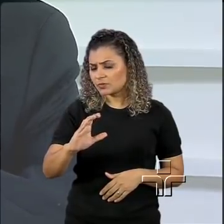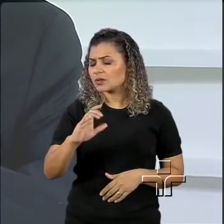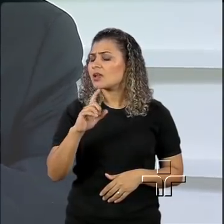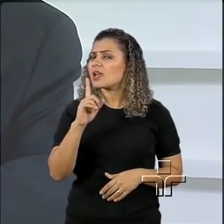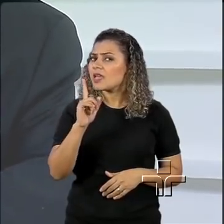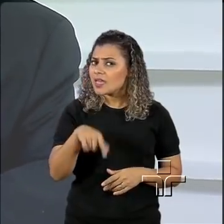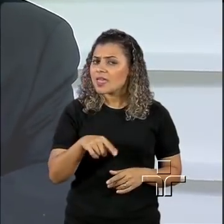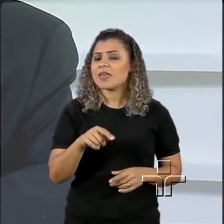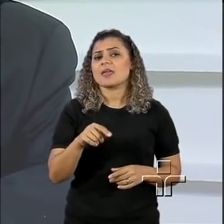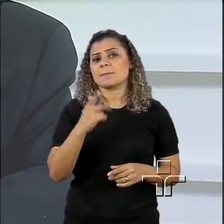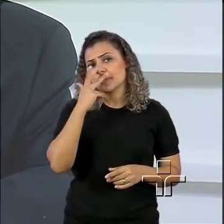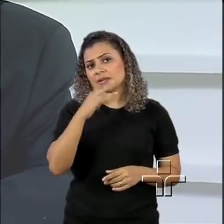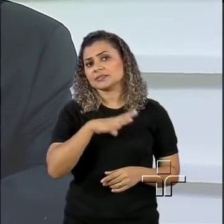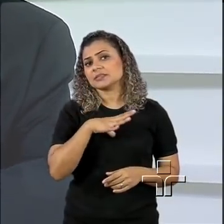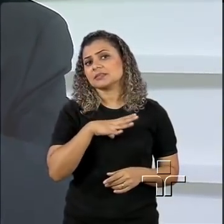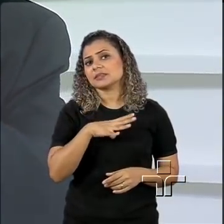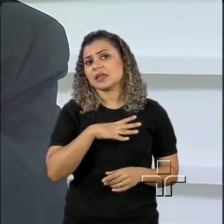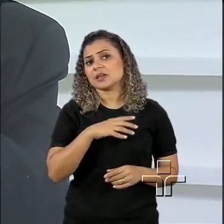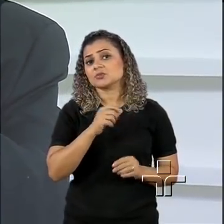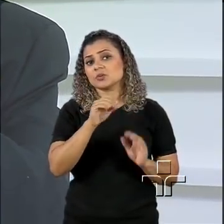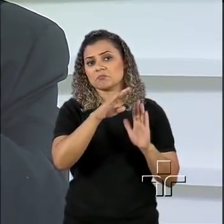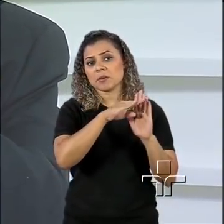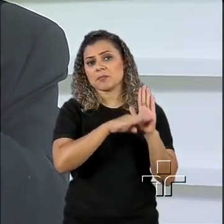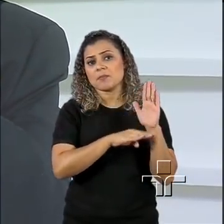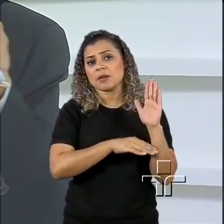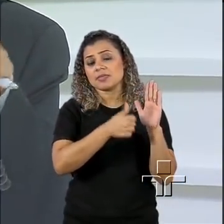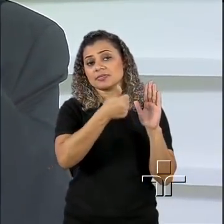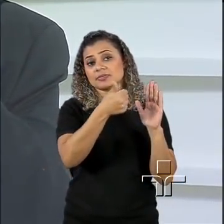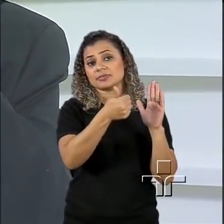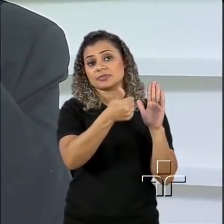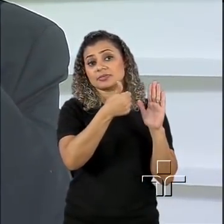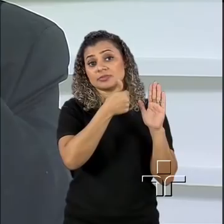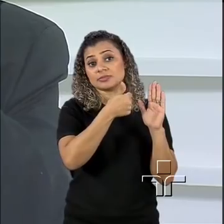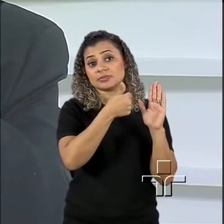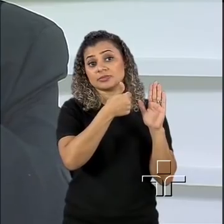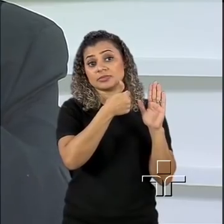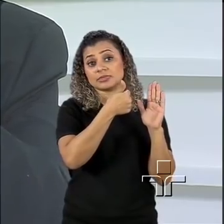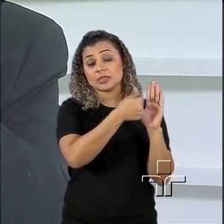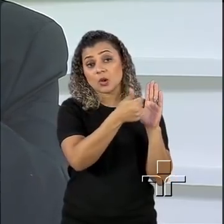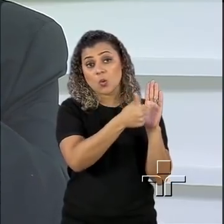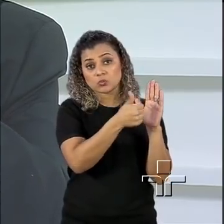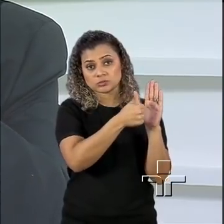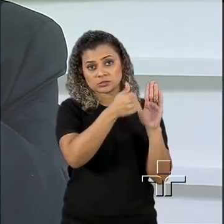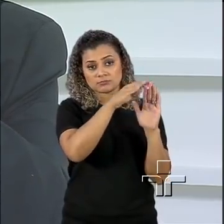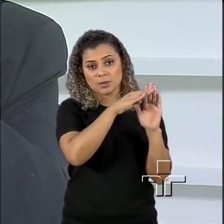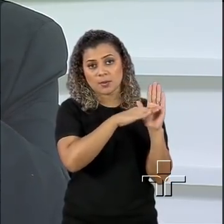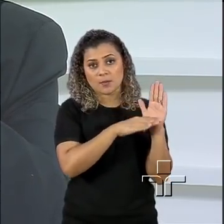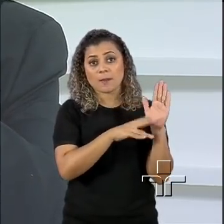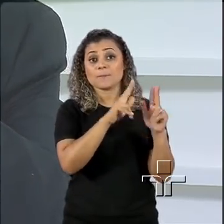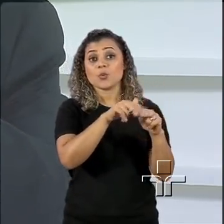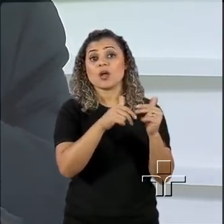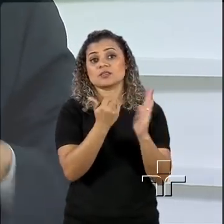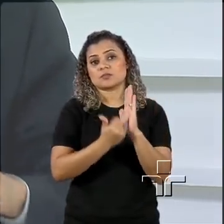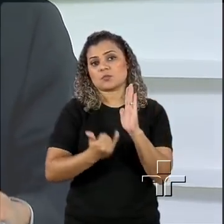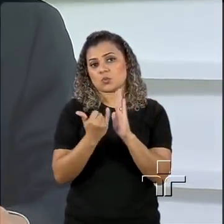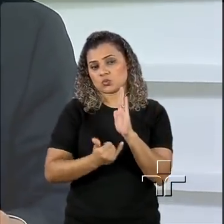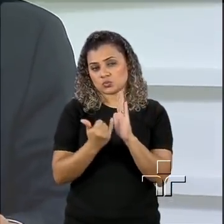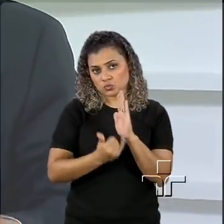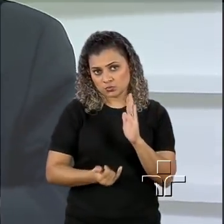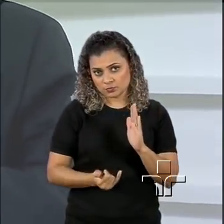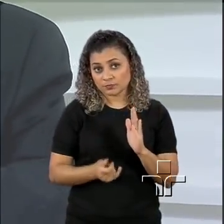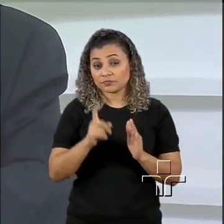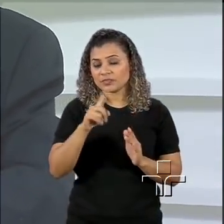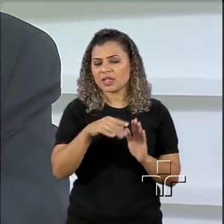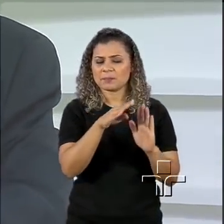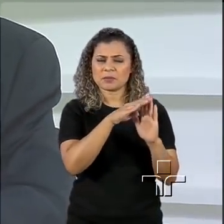entre as cidades brasileiras, é a 11ª em termos de impostos próprios. E é a 39ª